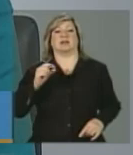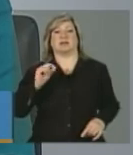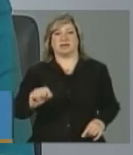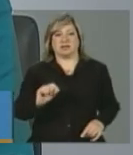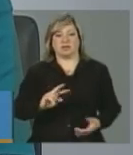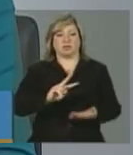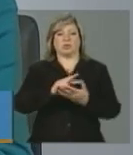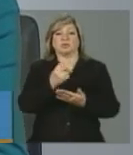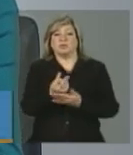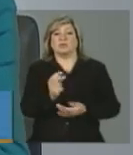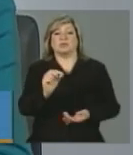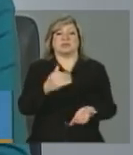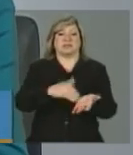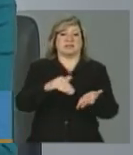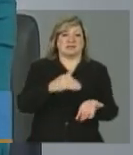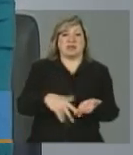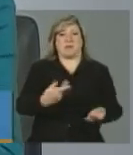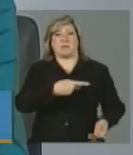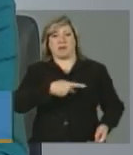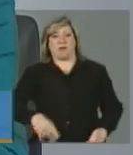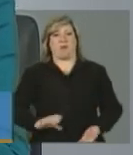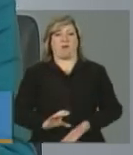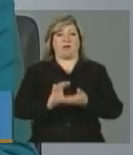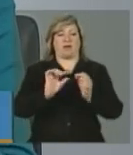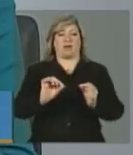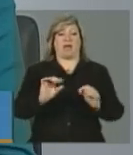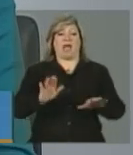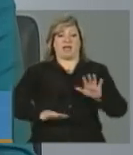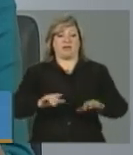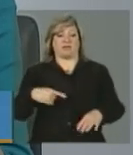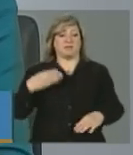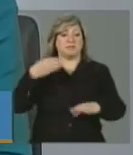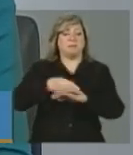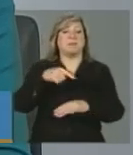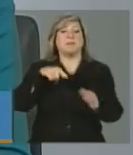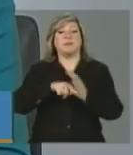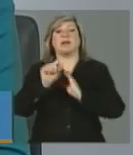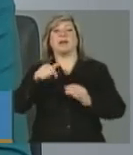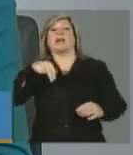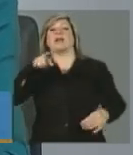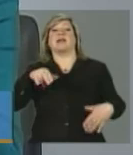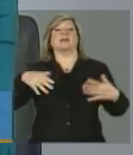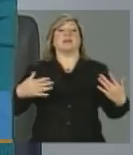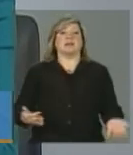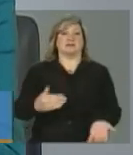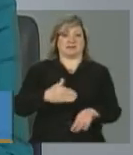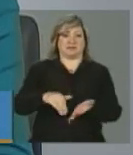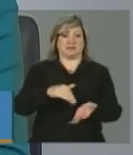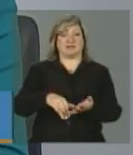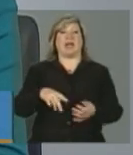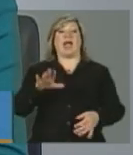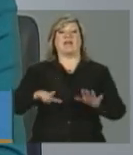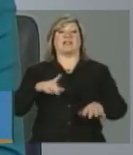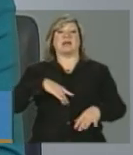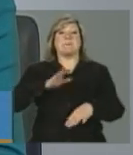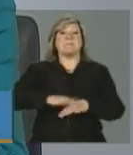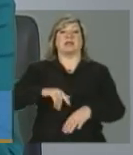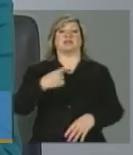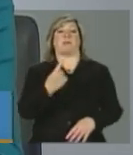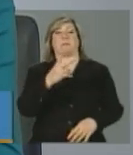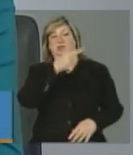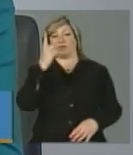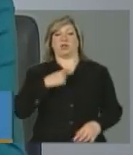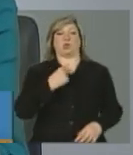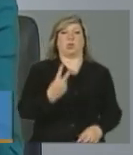do conselho. Então, muitas secretarias, quando a gente vai identificar quem é o secretário atual, tem mais de uma pessoa cadastrada com